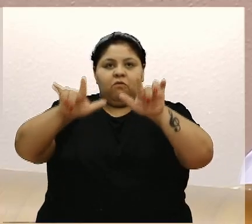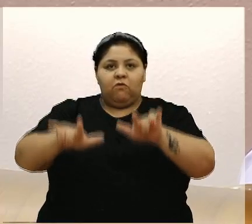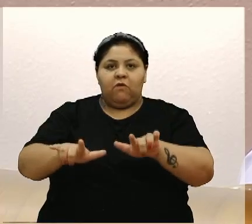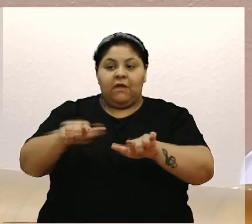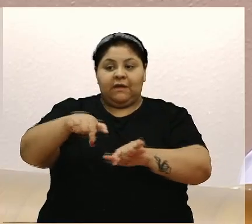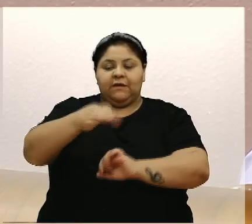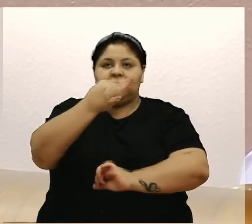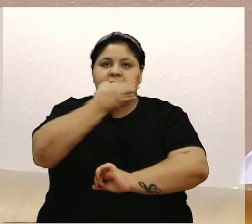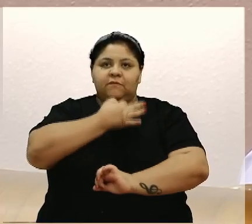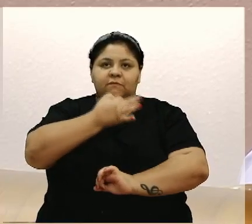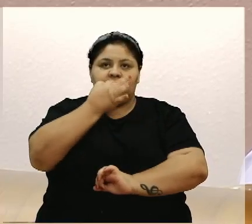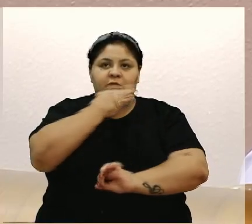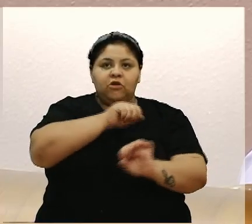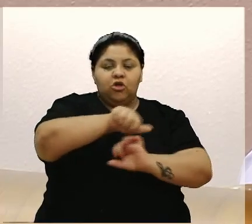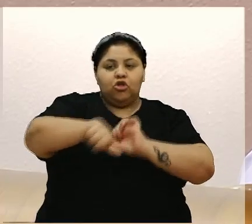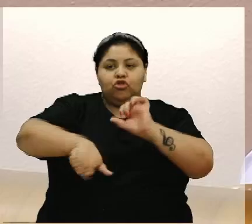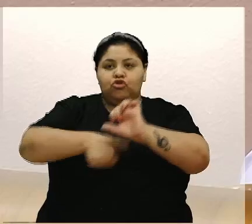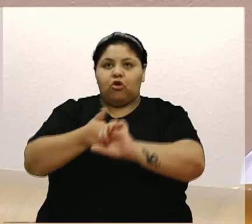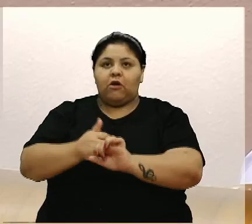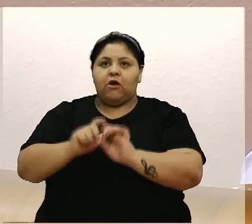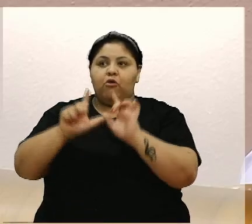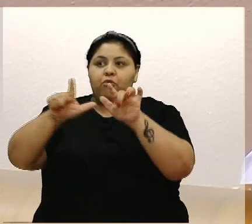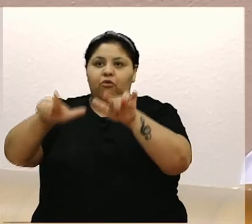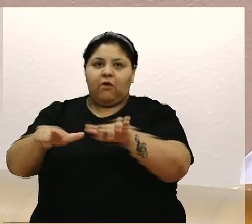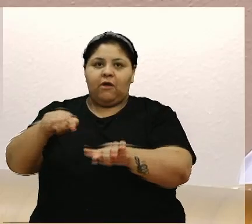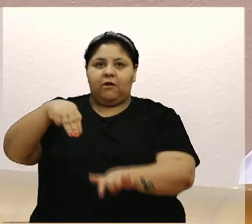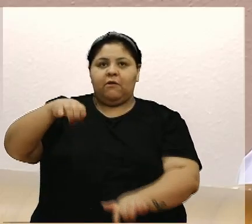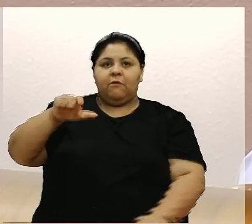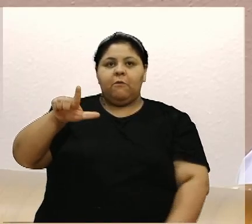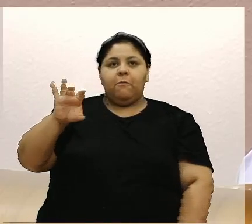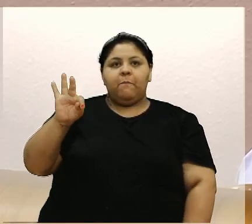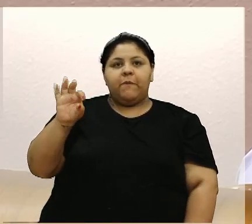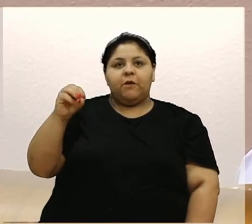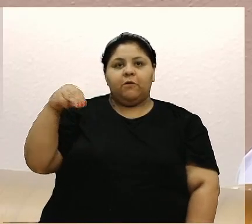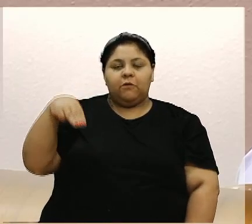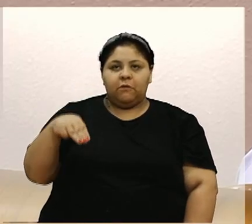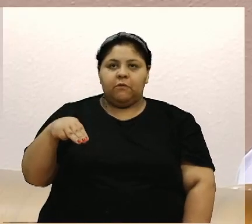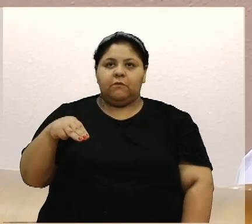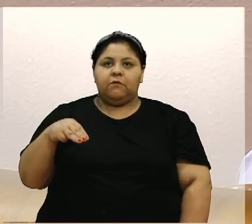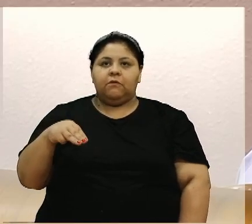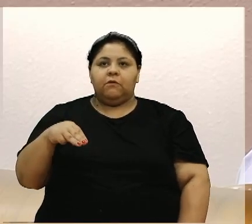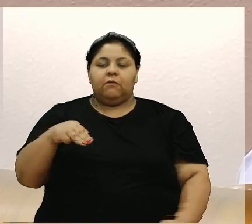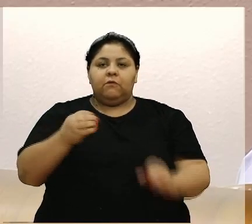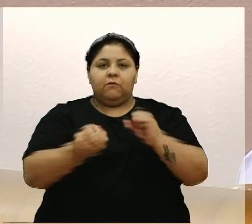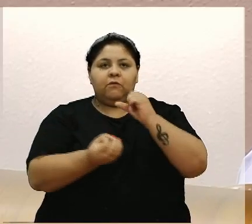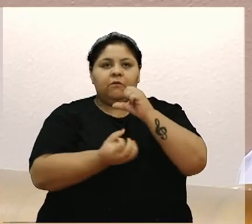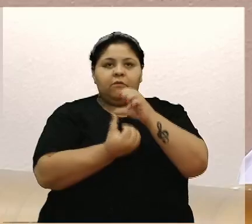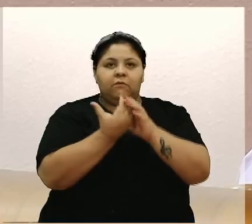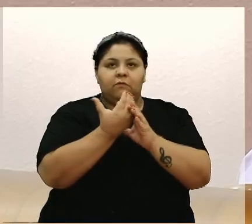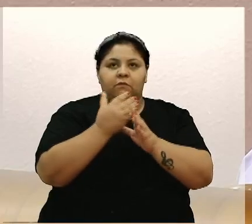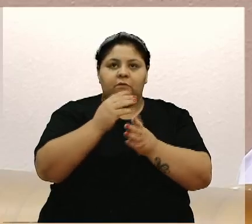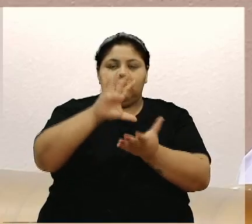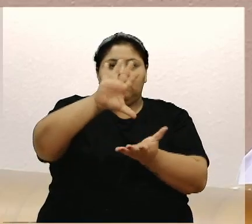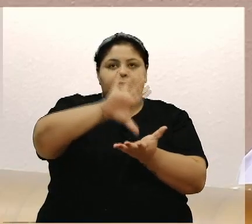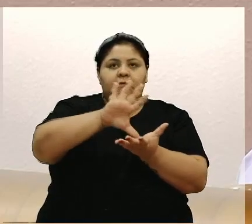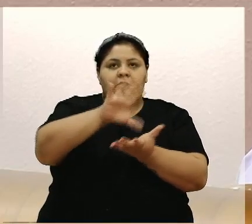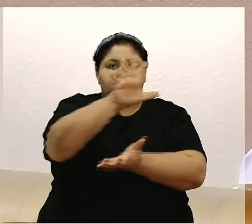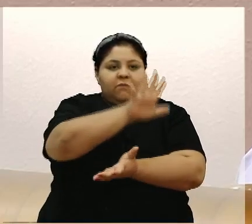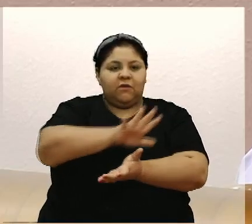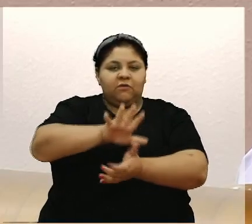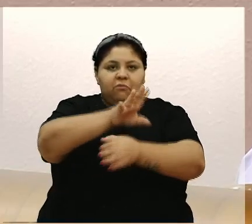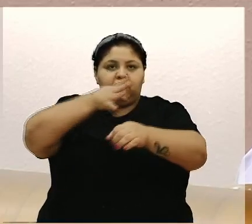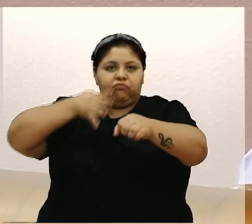do Sul por imóvel de propriedade de Milton Dallagnol, para implantação do Parque Nacional do